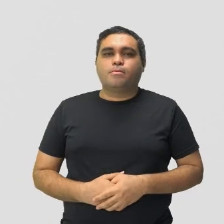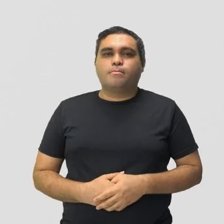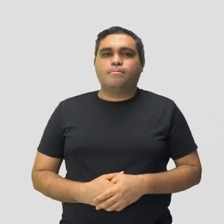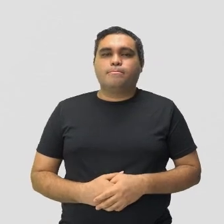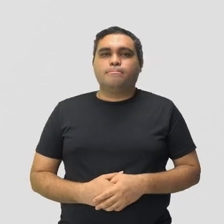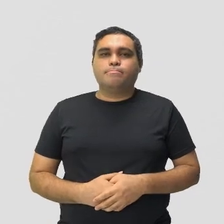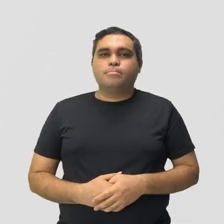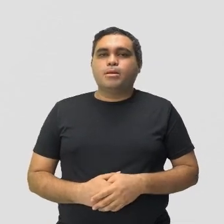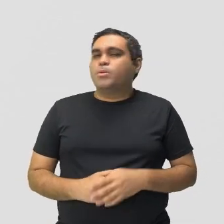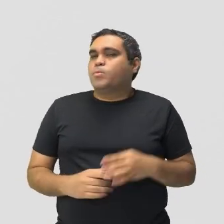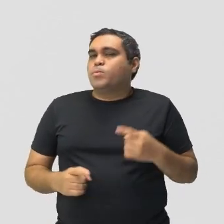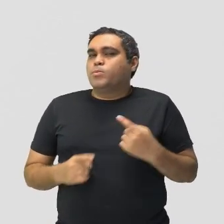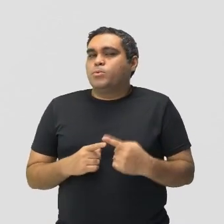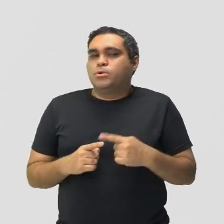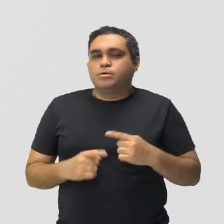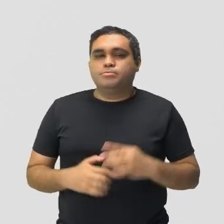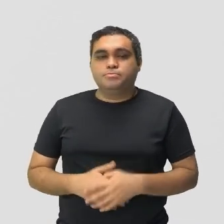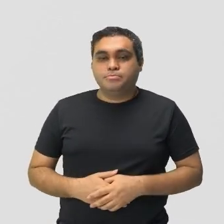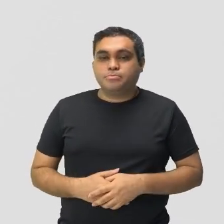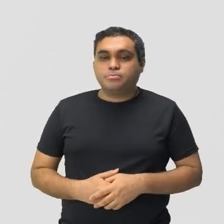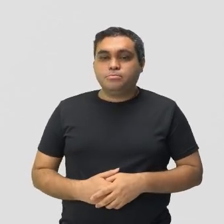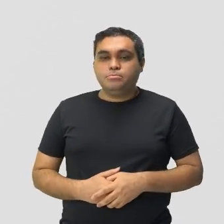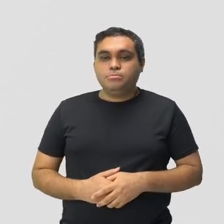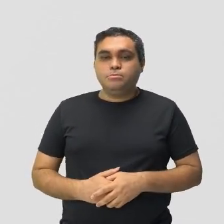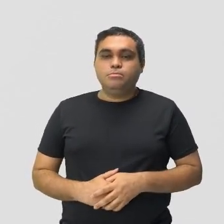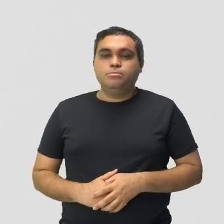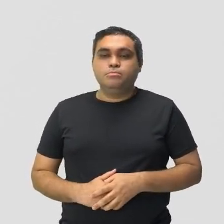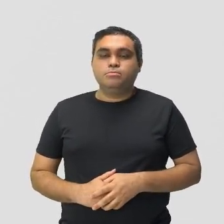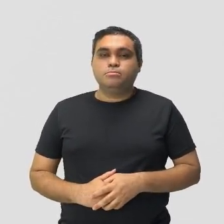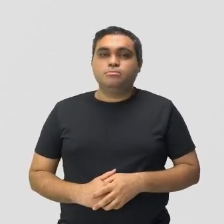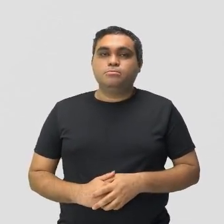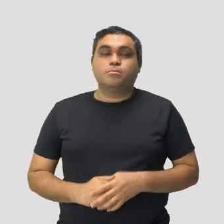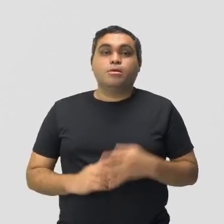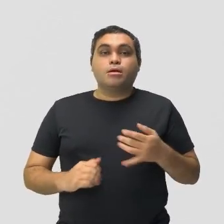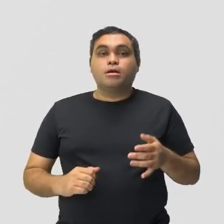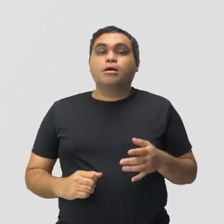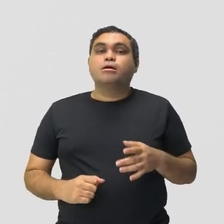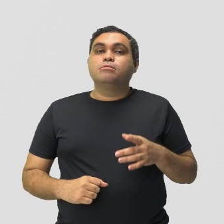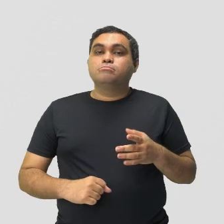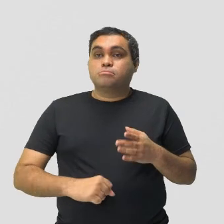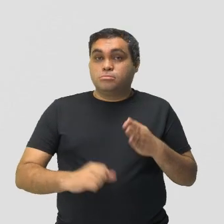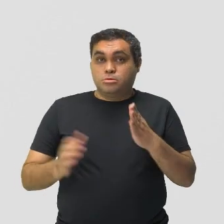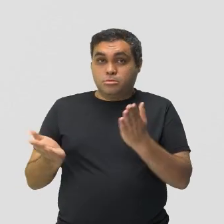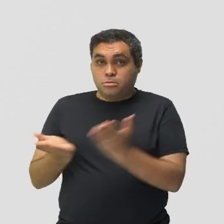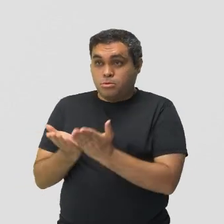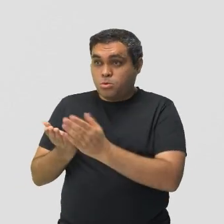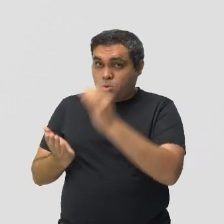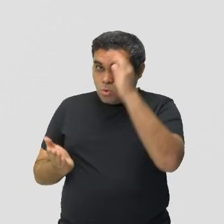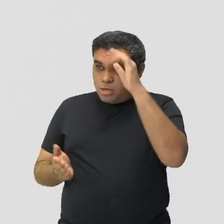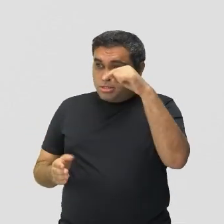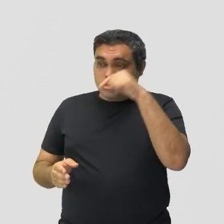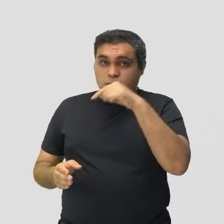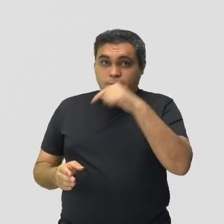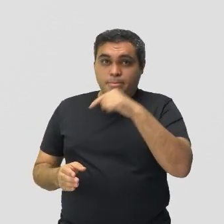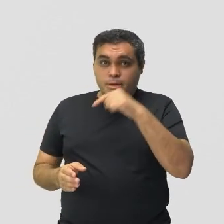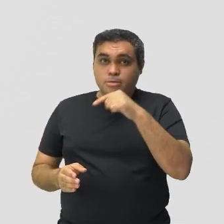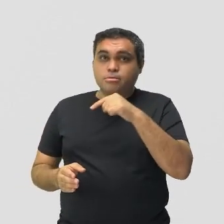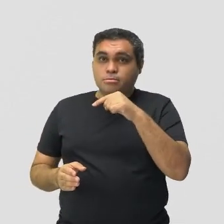Por quê? Então vamos ver aqui o comentário, né? Porque se acreditava nesse conhecimento, que era